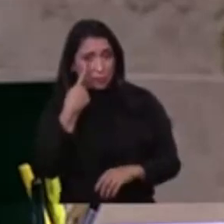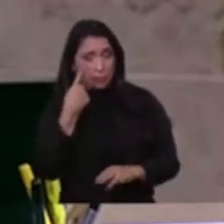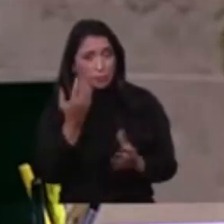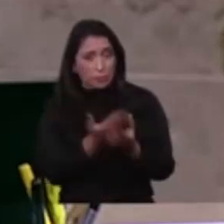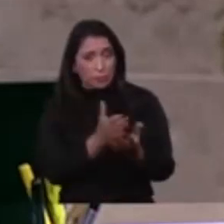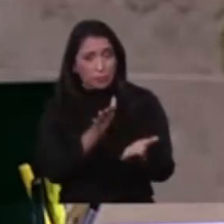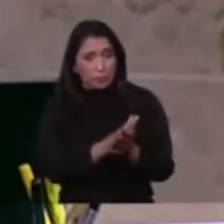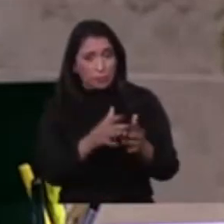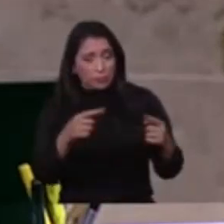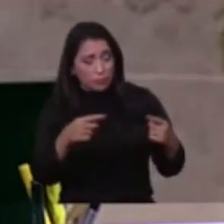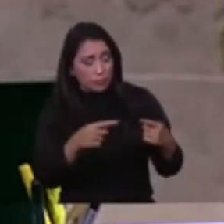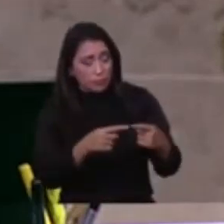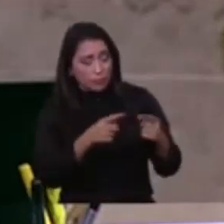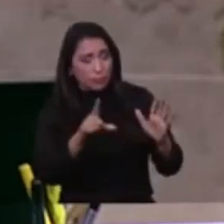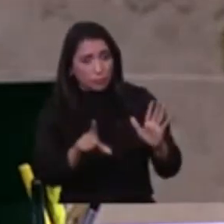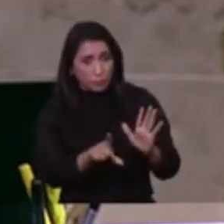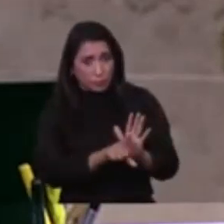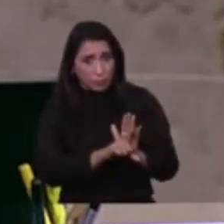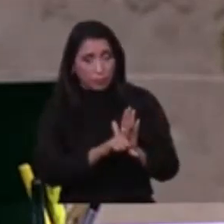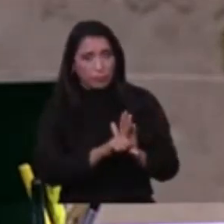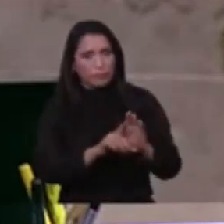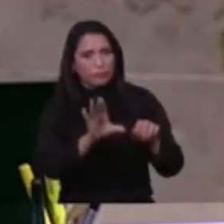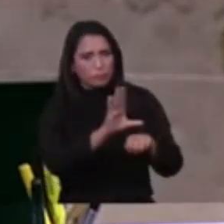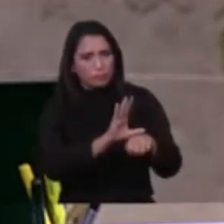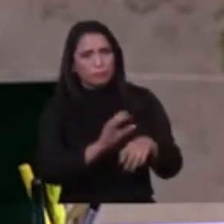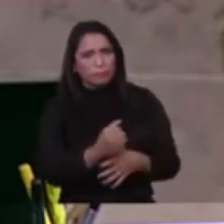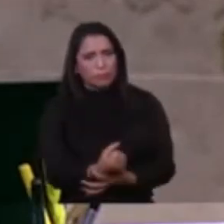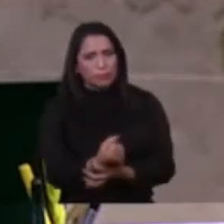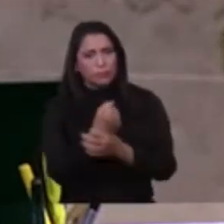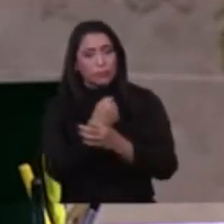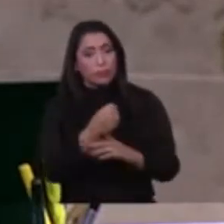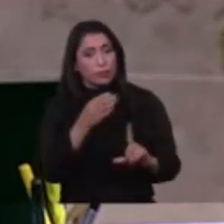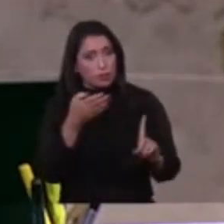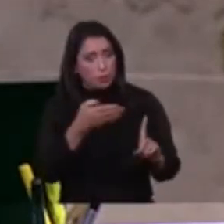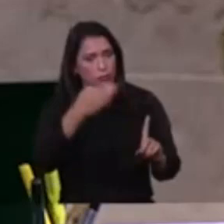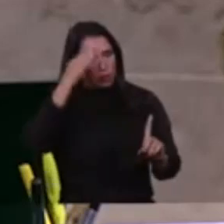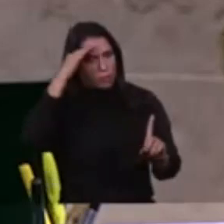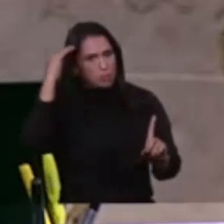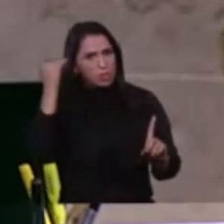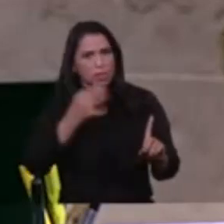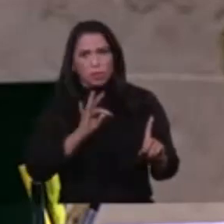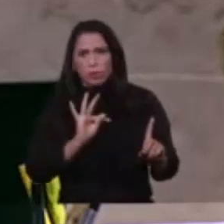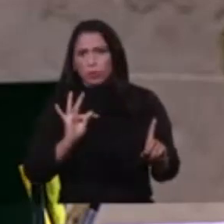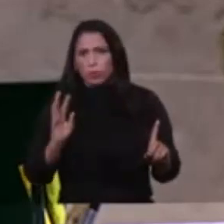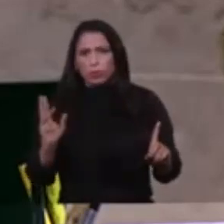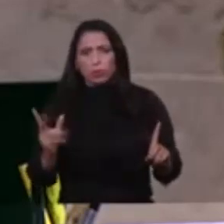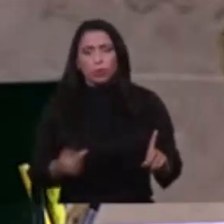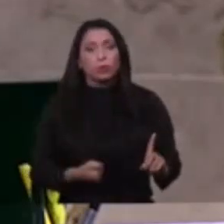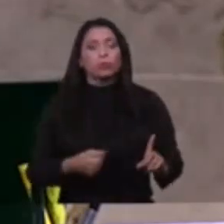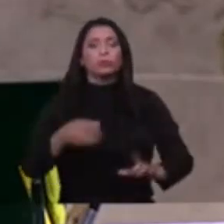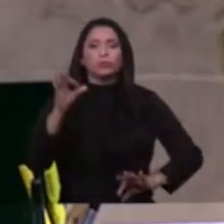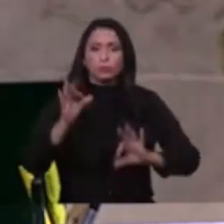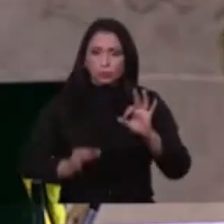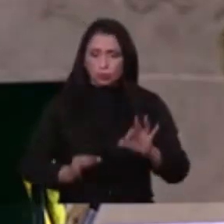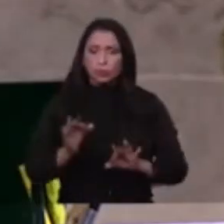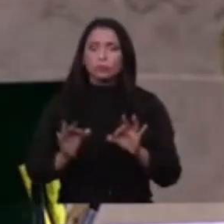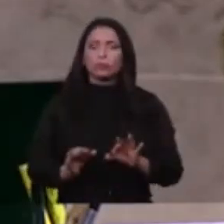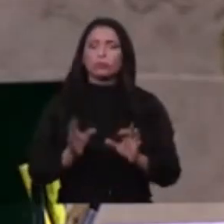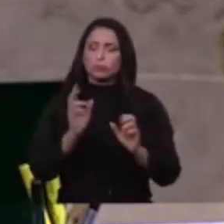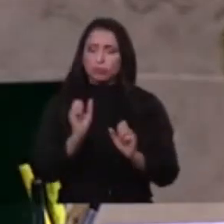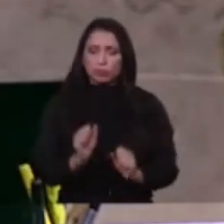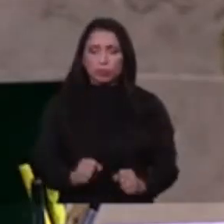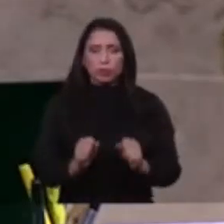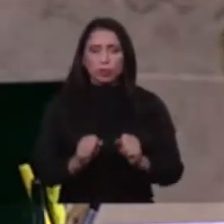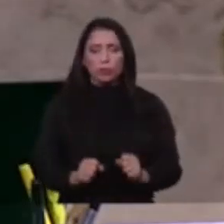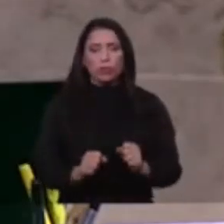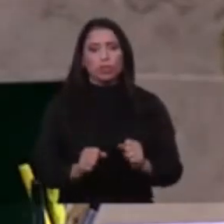processo legal e as garantias constitucionais do acusado, há condições jurídicas para se avançar ao